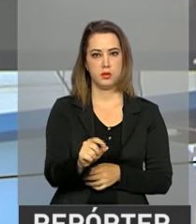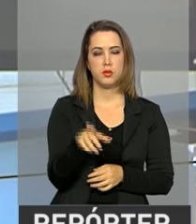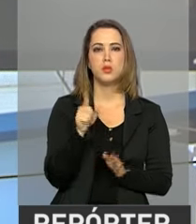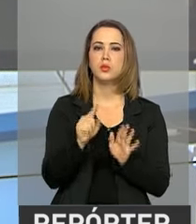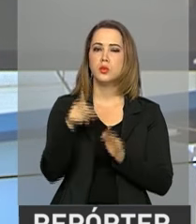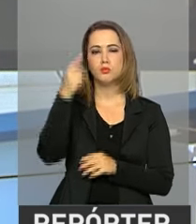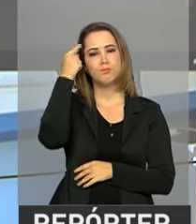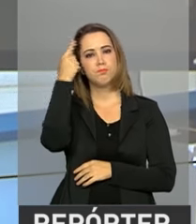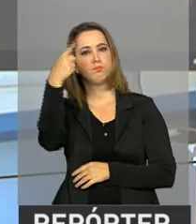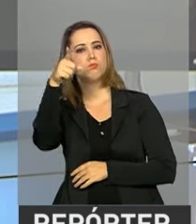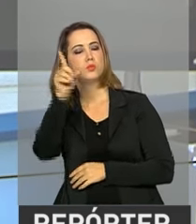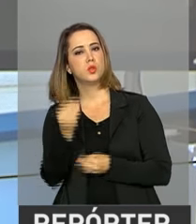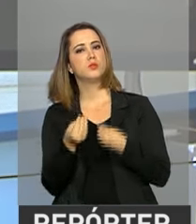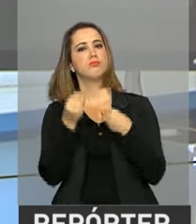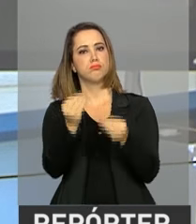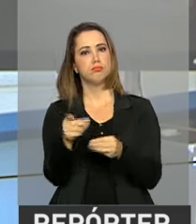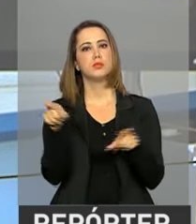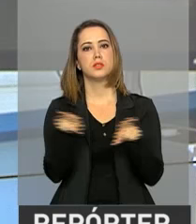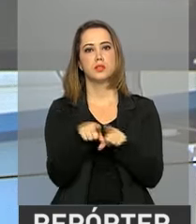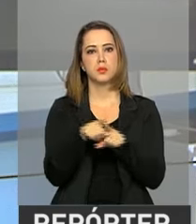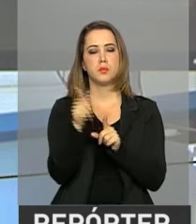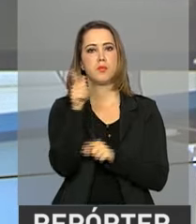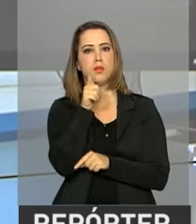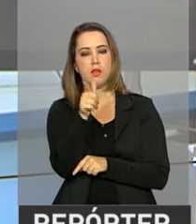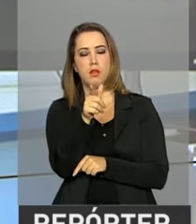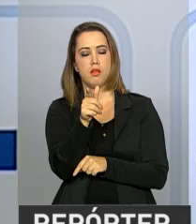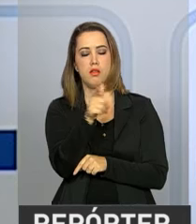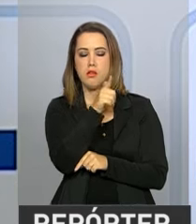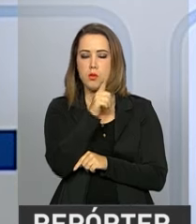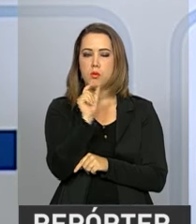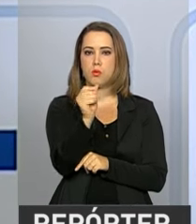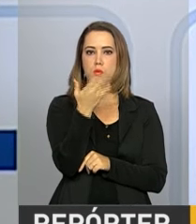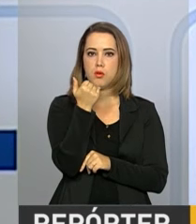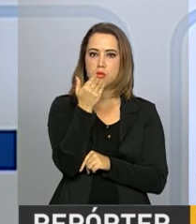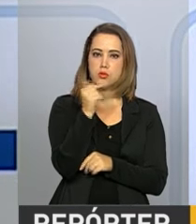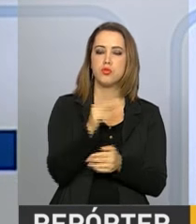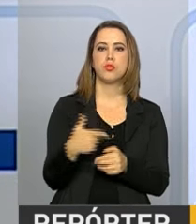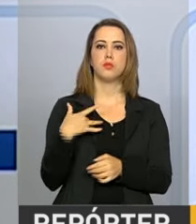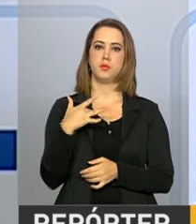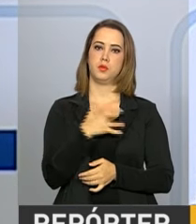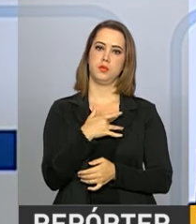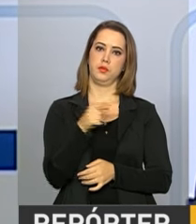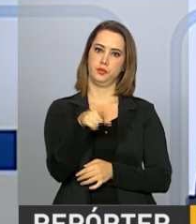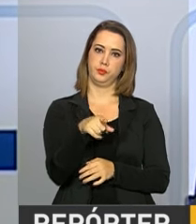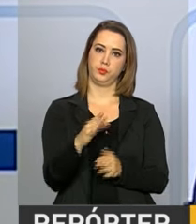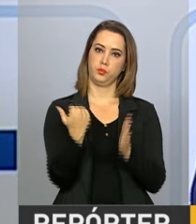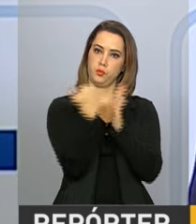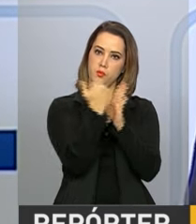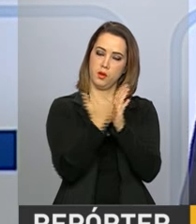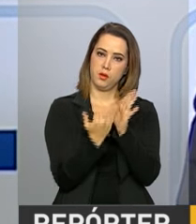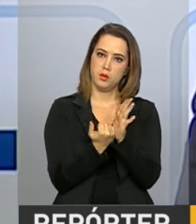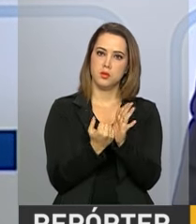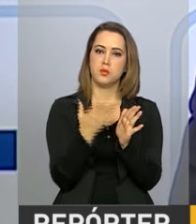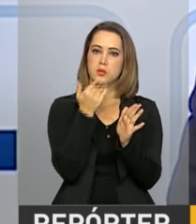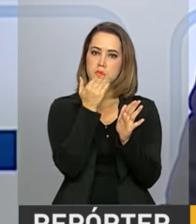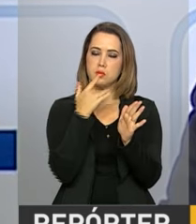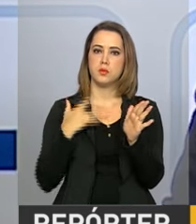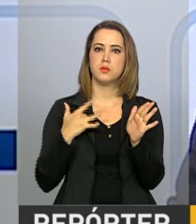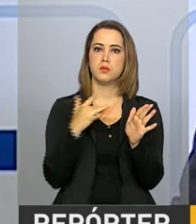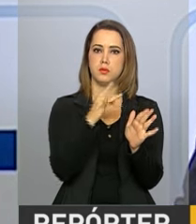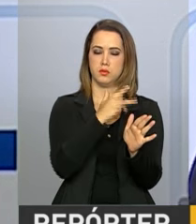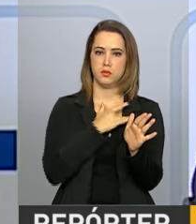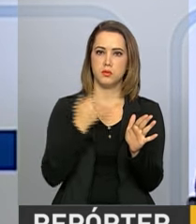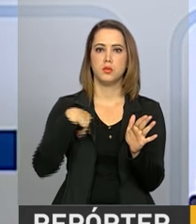alimentos saudáveis também na merenda escolar. dentro do nosso programa Saúde na Escola, que é uma portaria